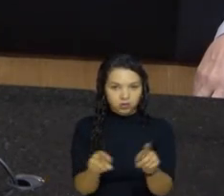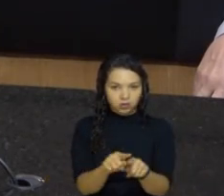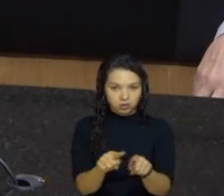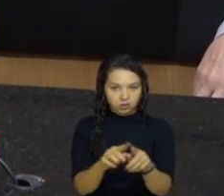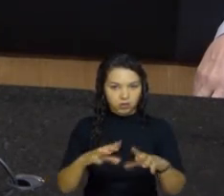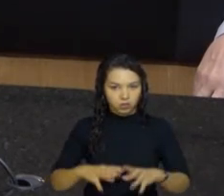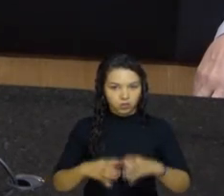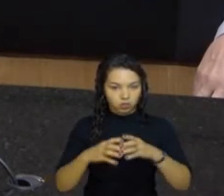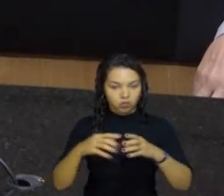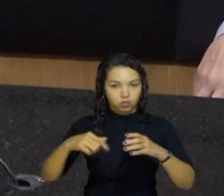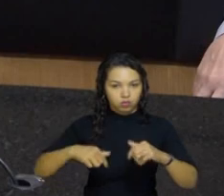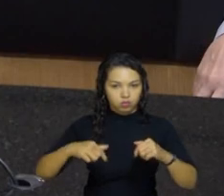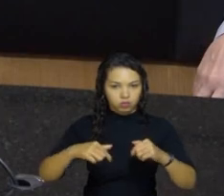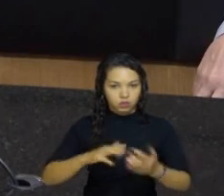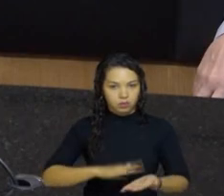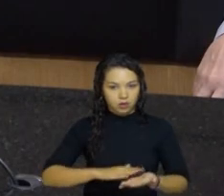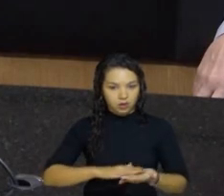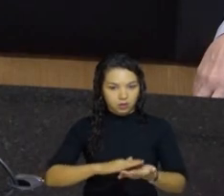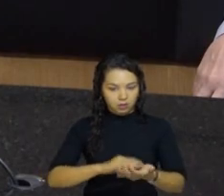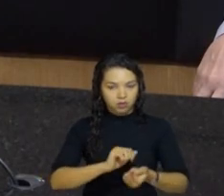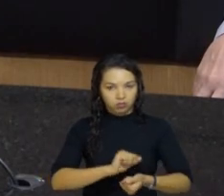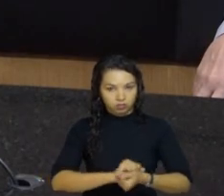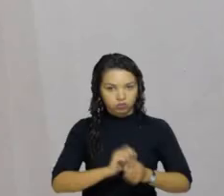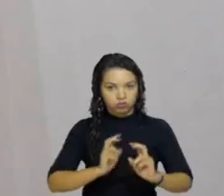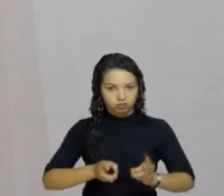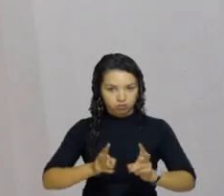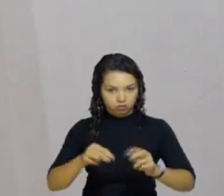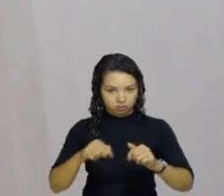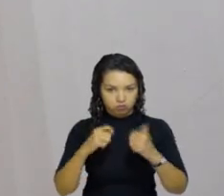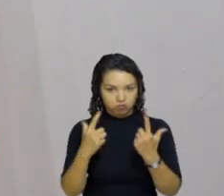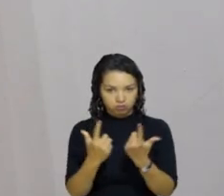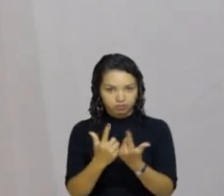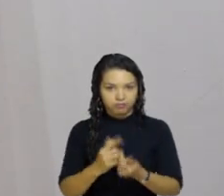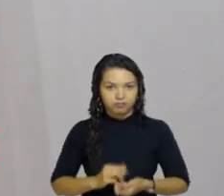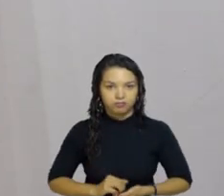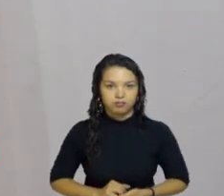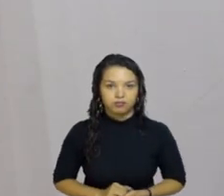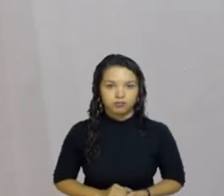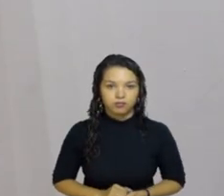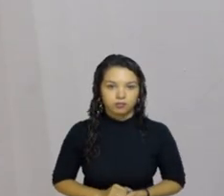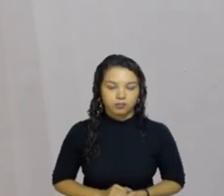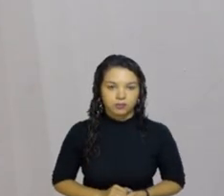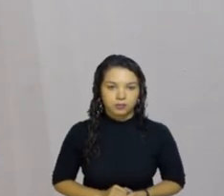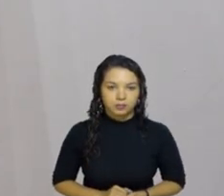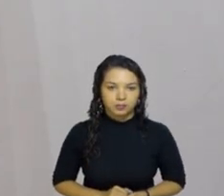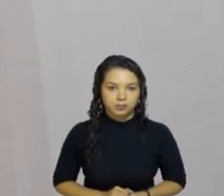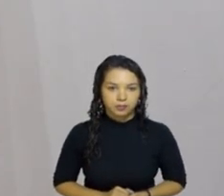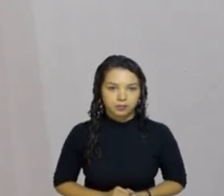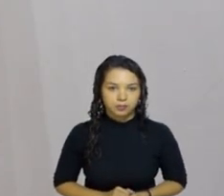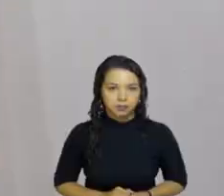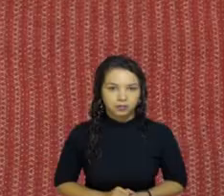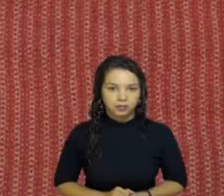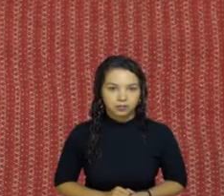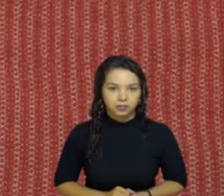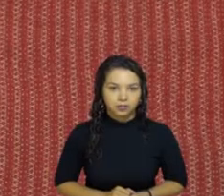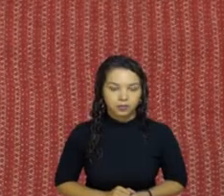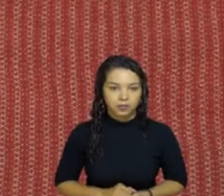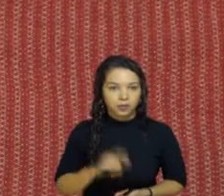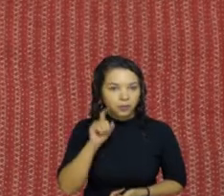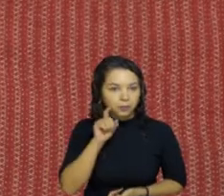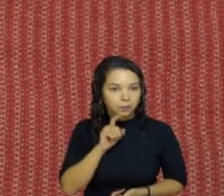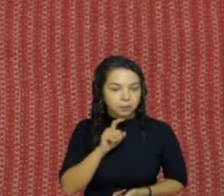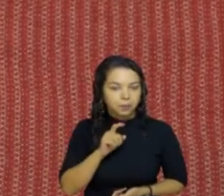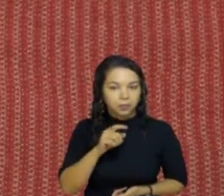aqui. Parabéns e conte sempre conosco aqui nesta casa. Deputado Maurício Peixe. Bom dia, obrigado,